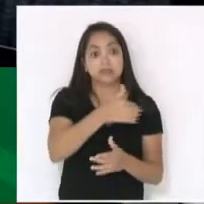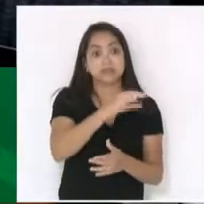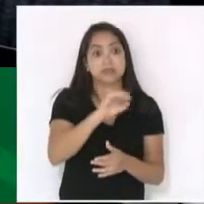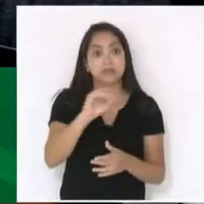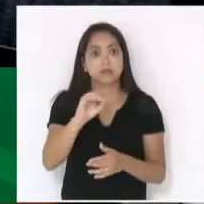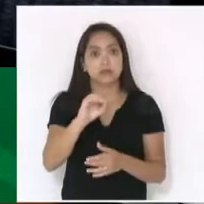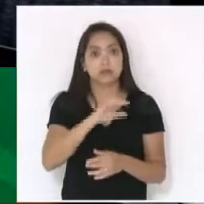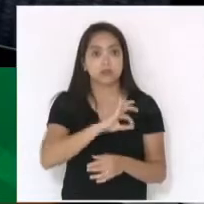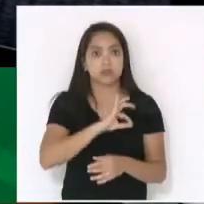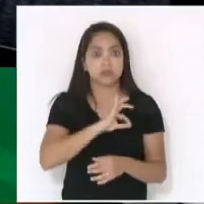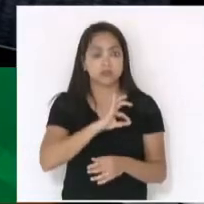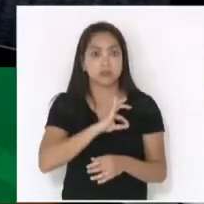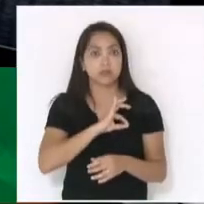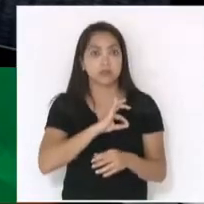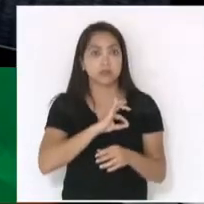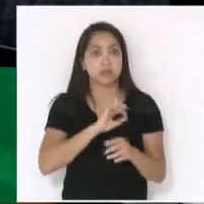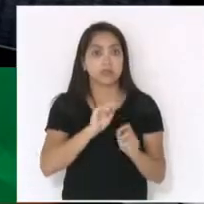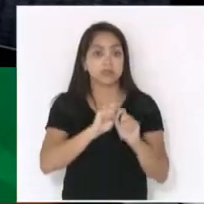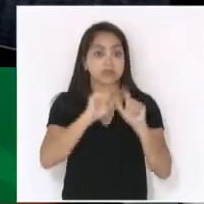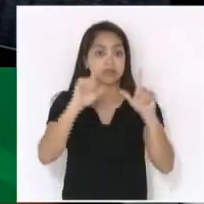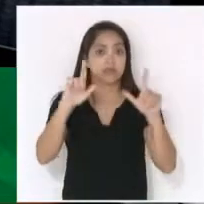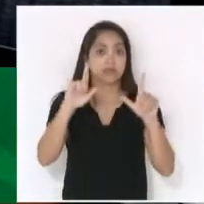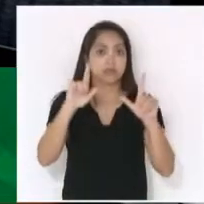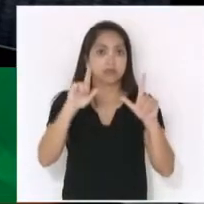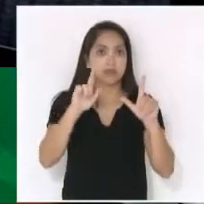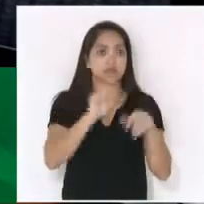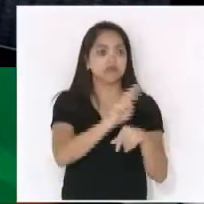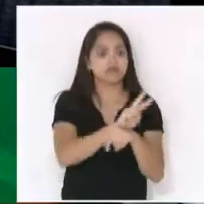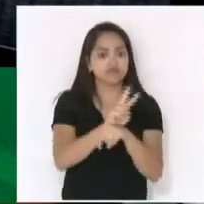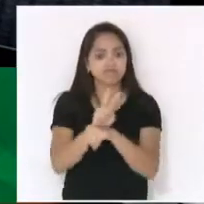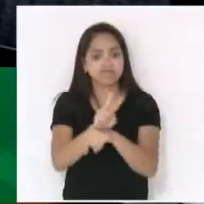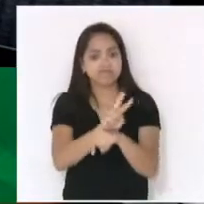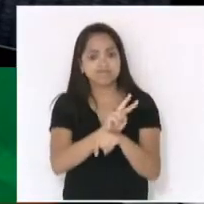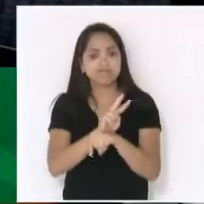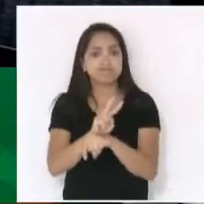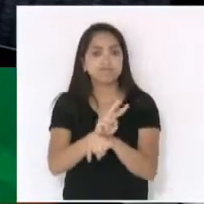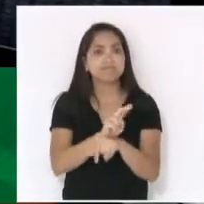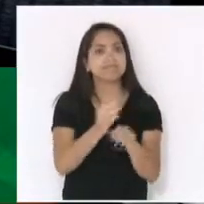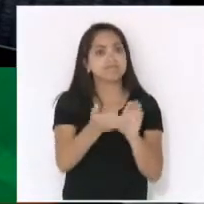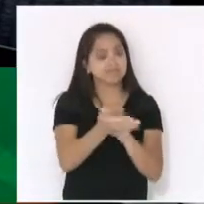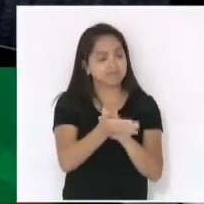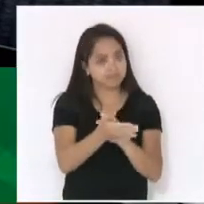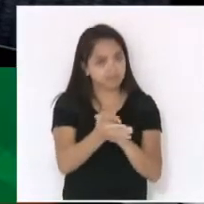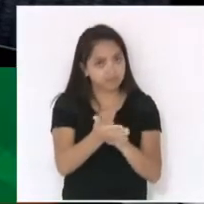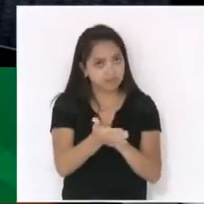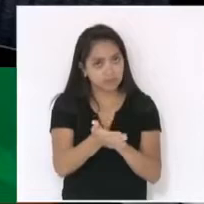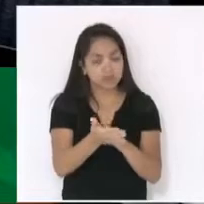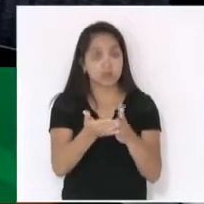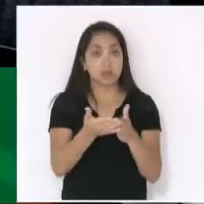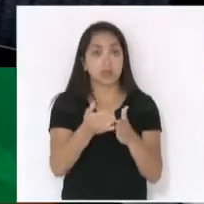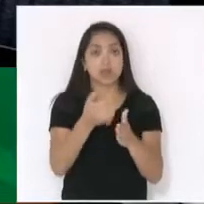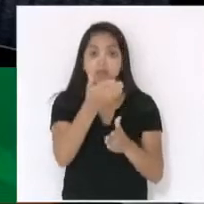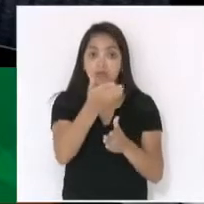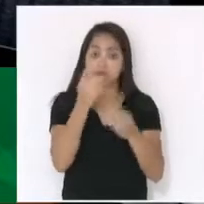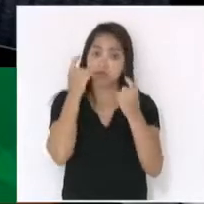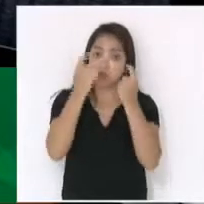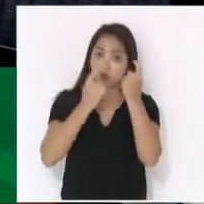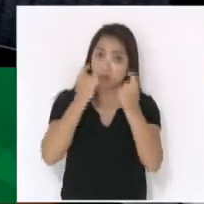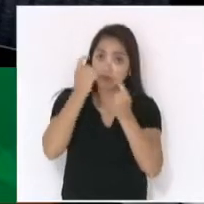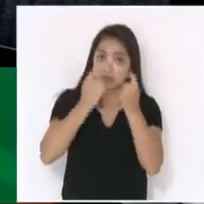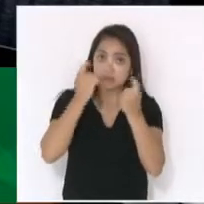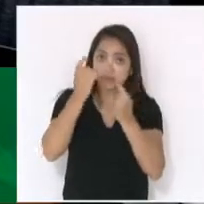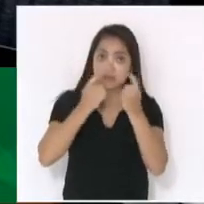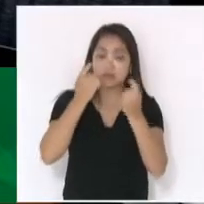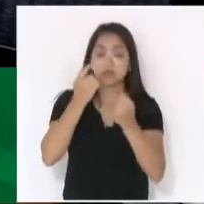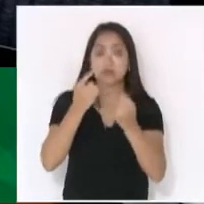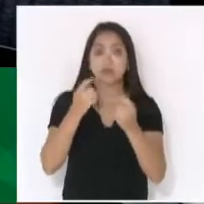sempre atentos a delinquência no Estado de Santa Catarina portanto eu quero parabenizá-lo pela sua preocupação no pouco tempo que